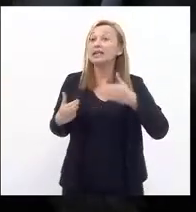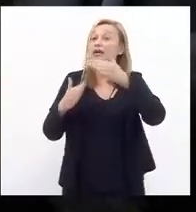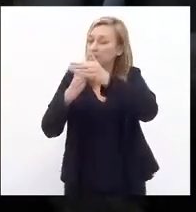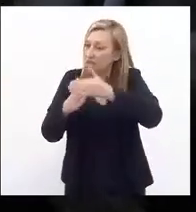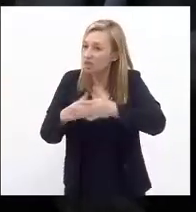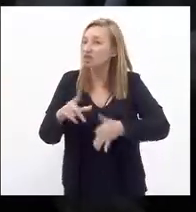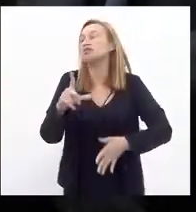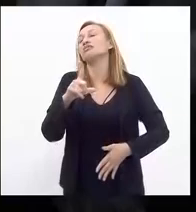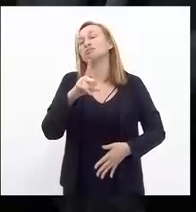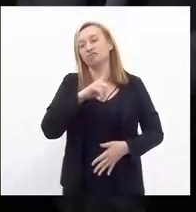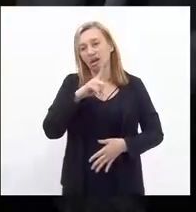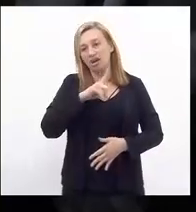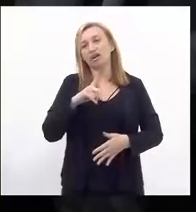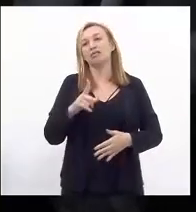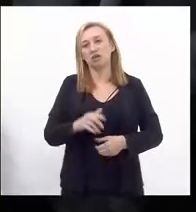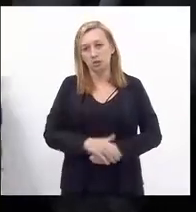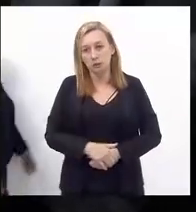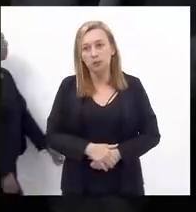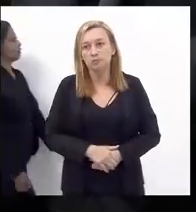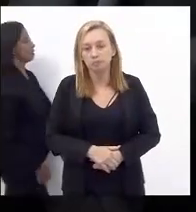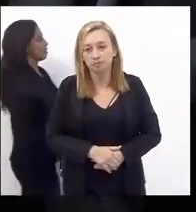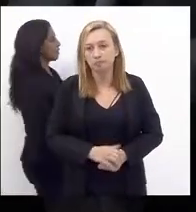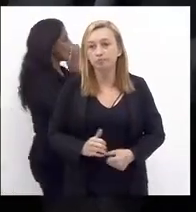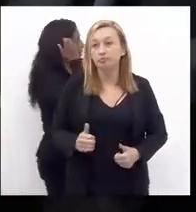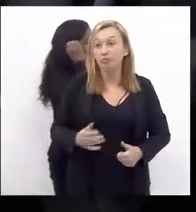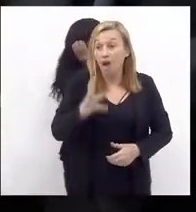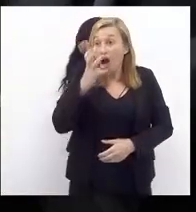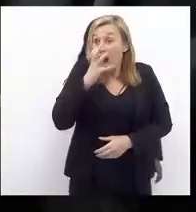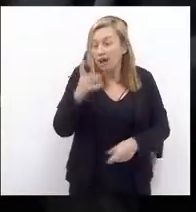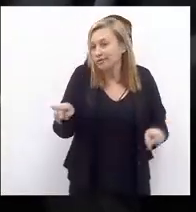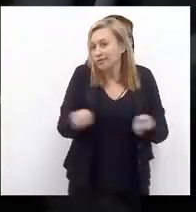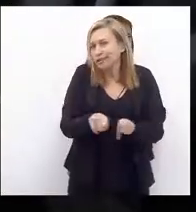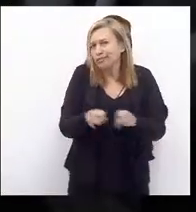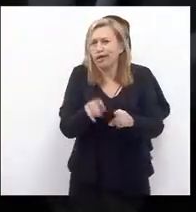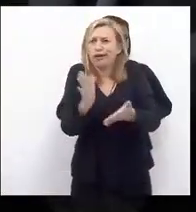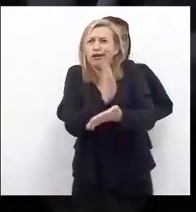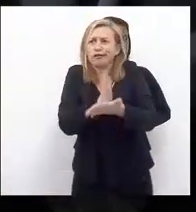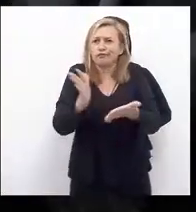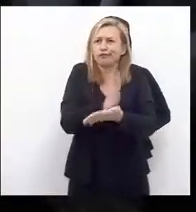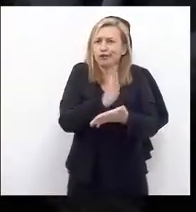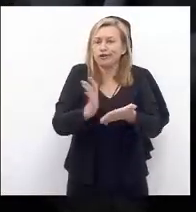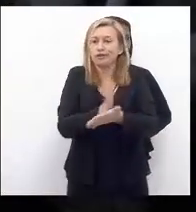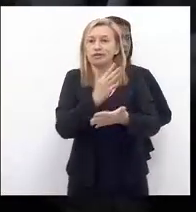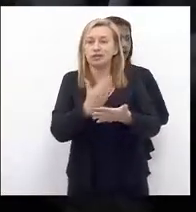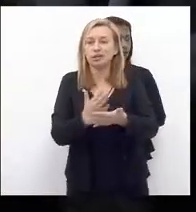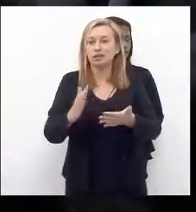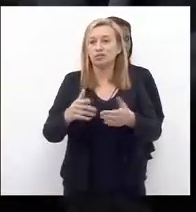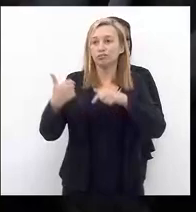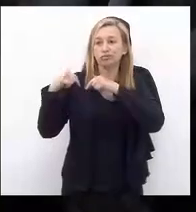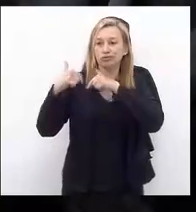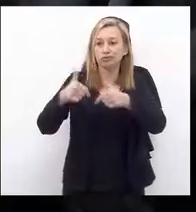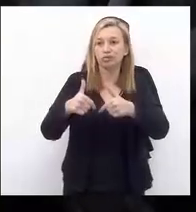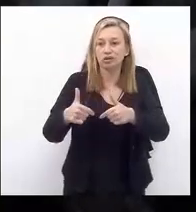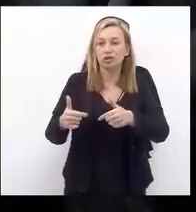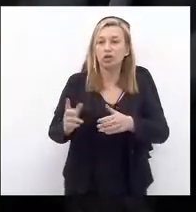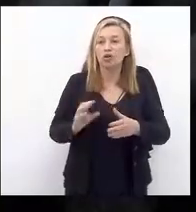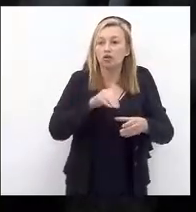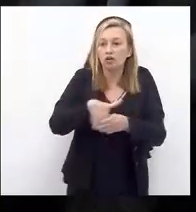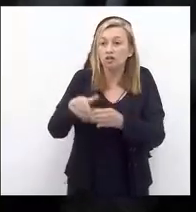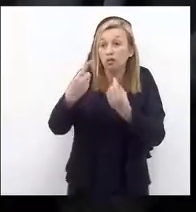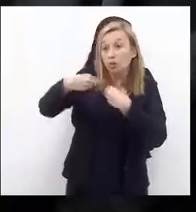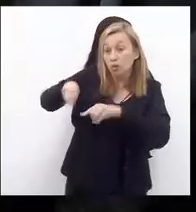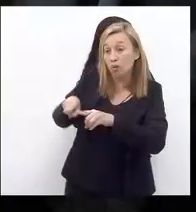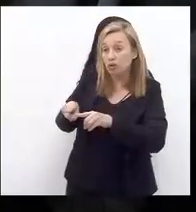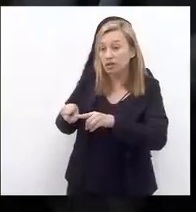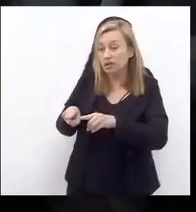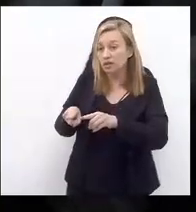até para fazer politicagem tem limite e me admira também muita das vezes alguns conservadores voltando